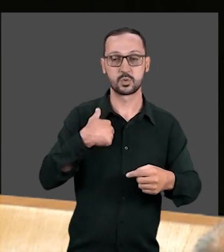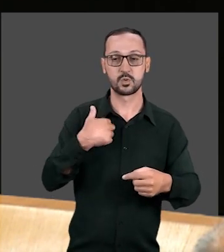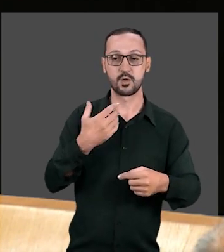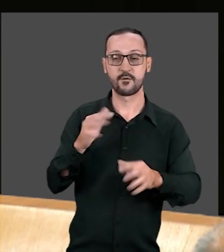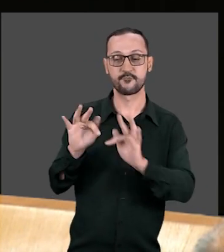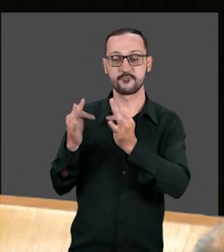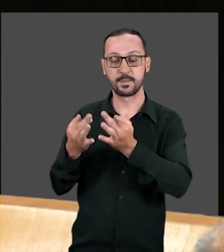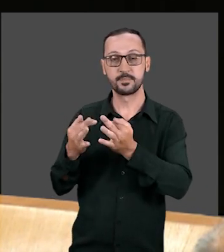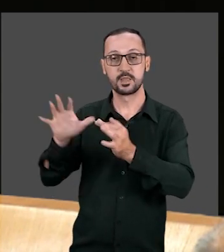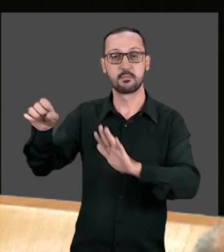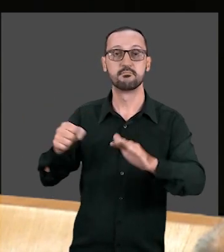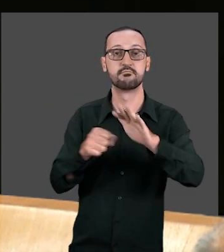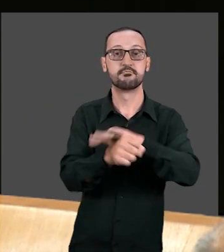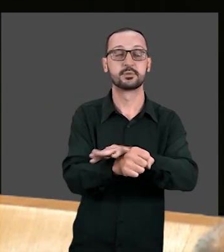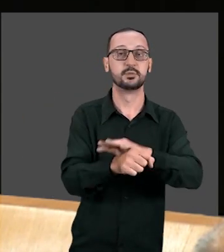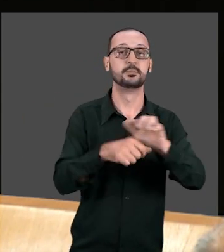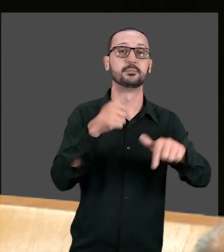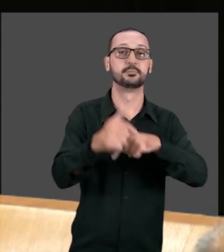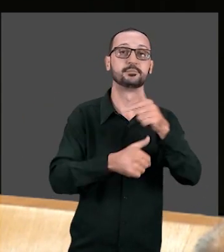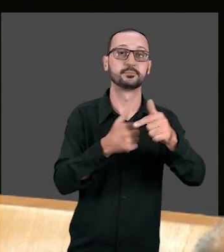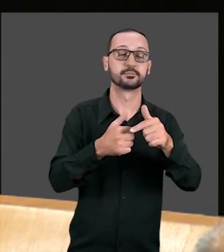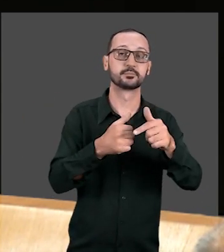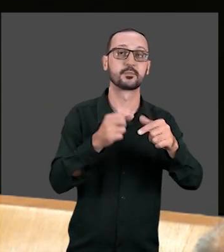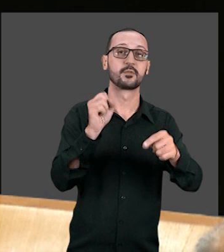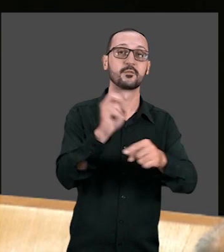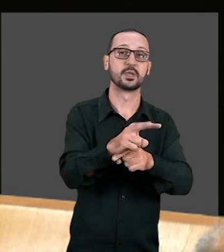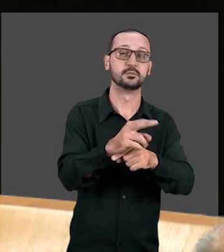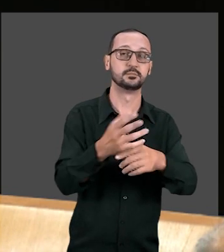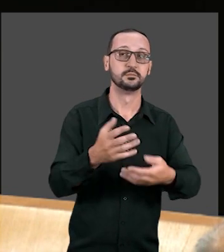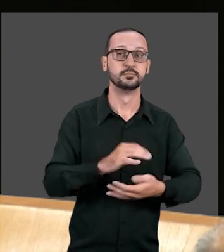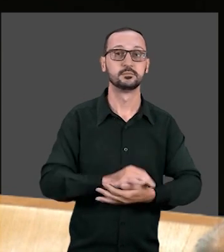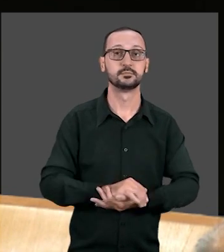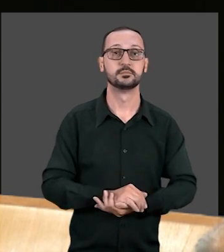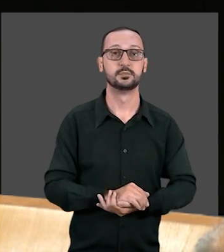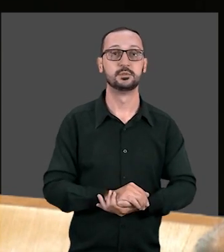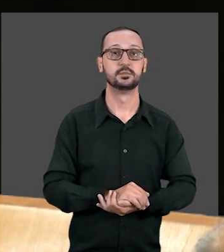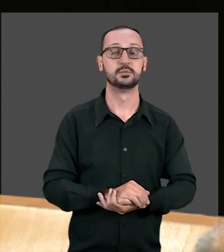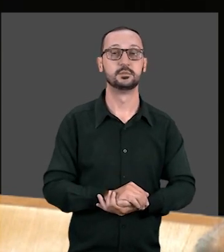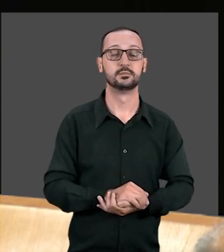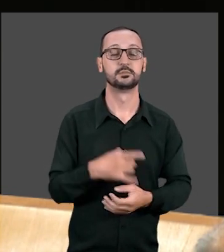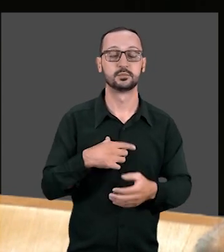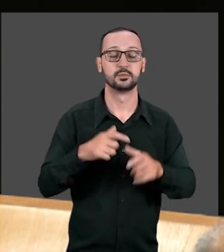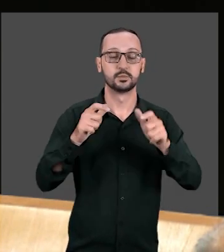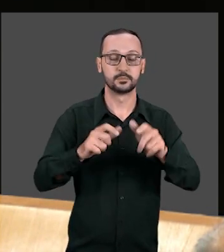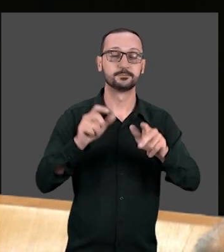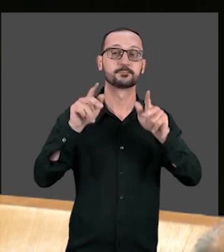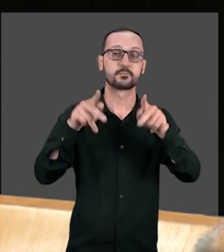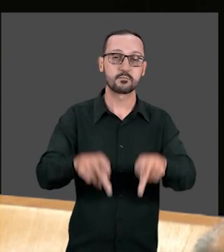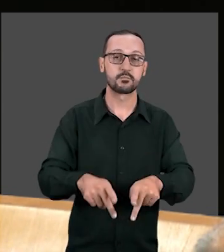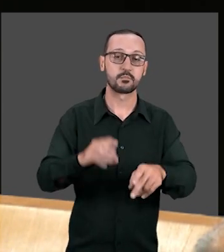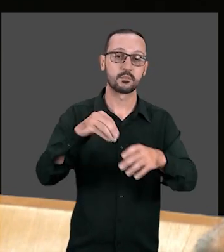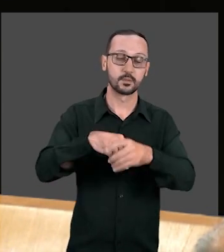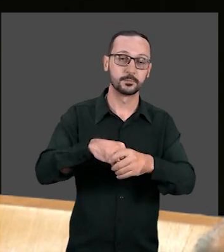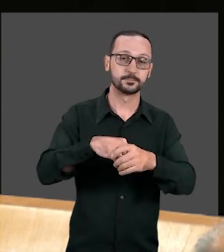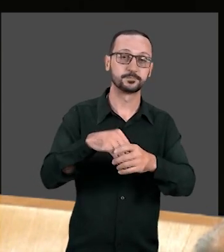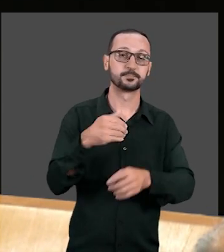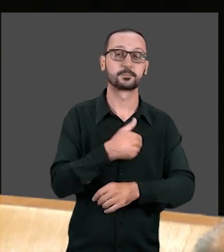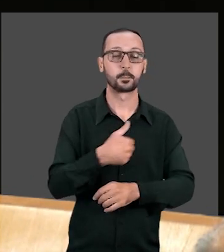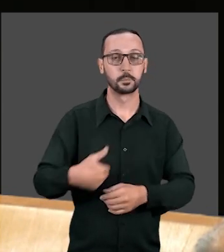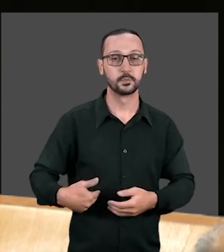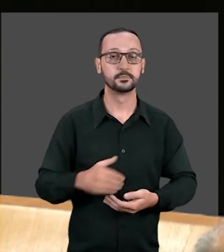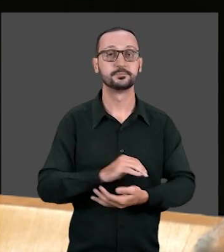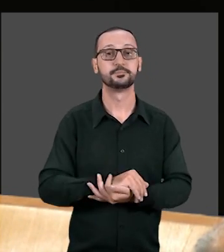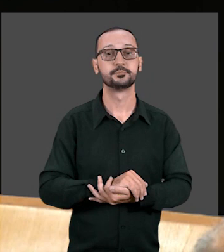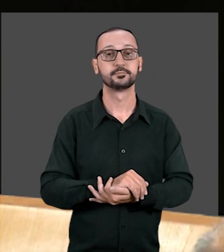nomear parente para cargos de livre nomeação. Acesso a cargo público dentro de um Estado